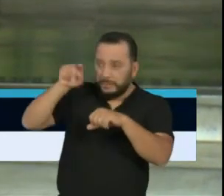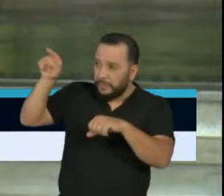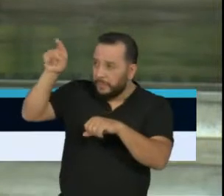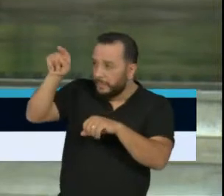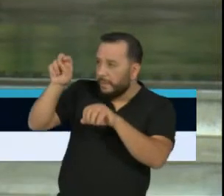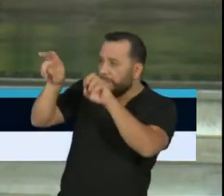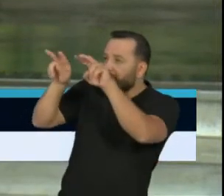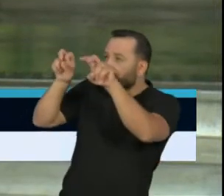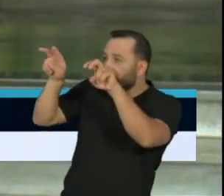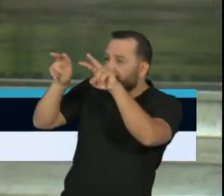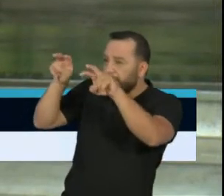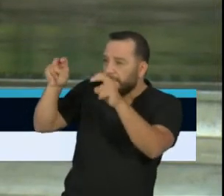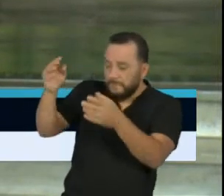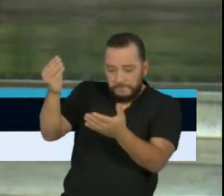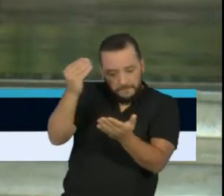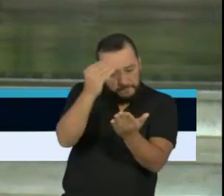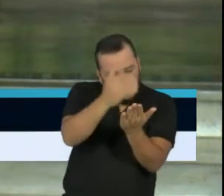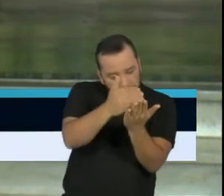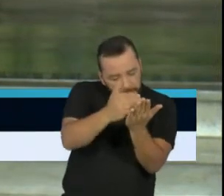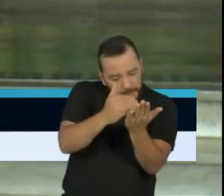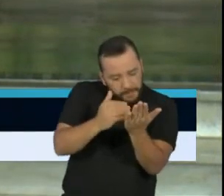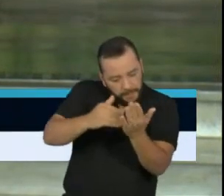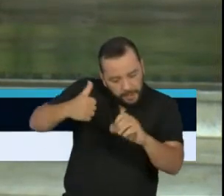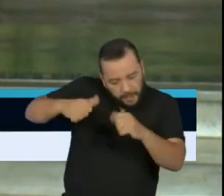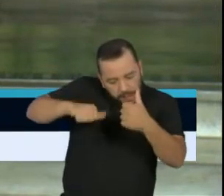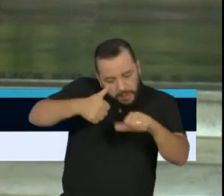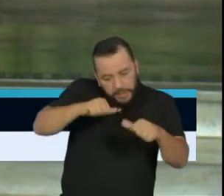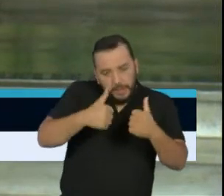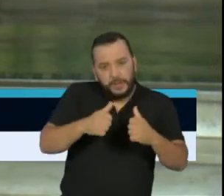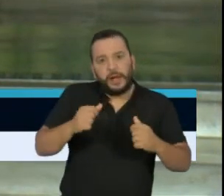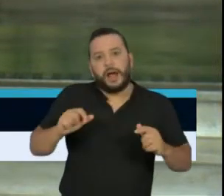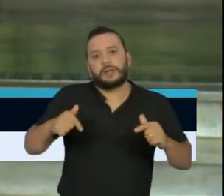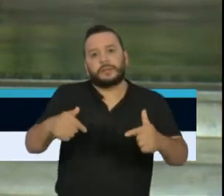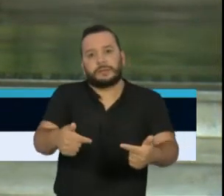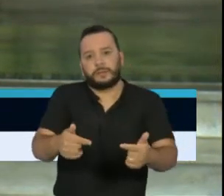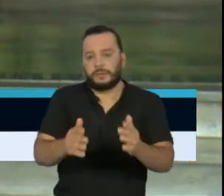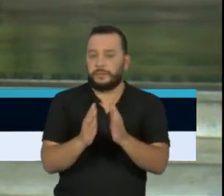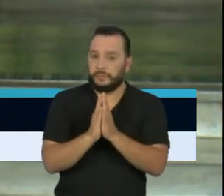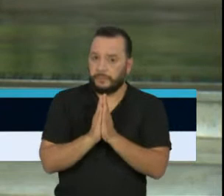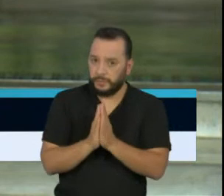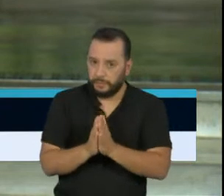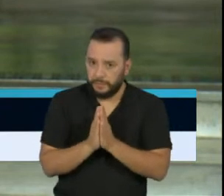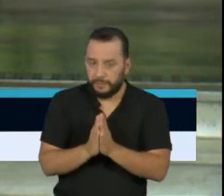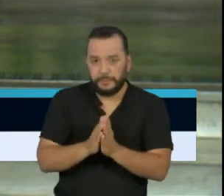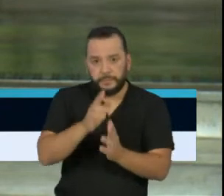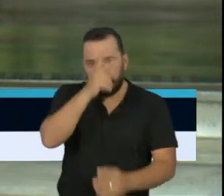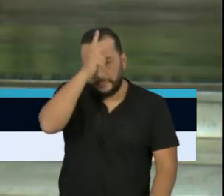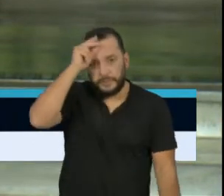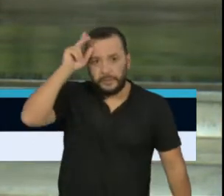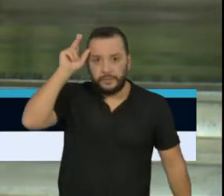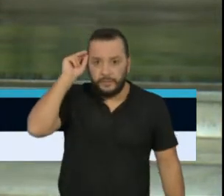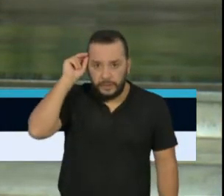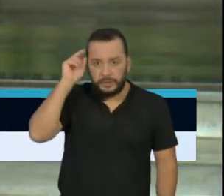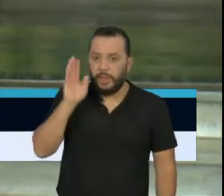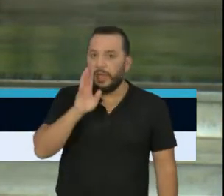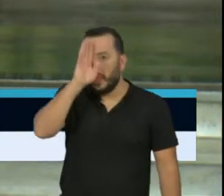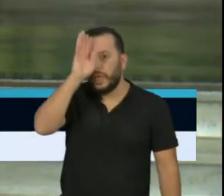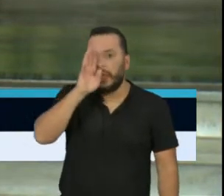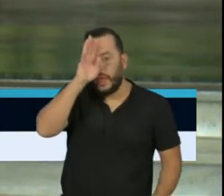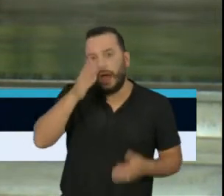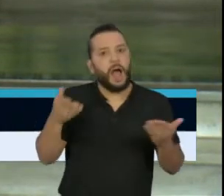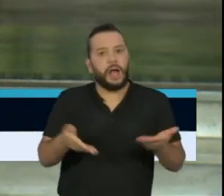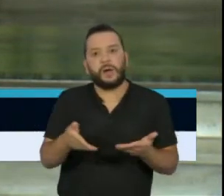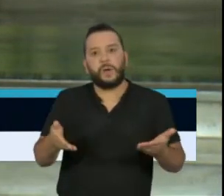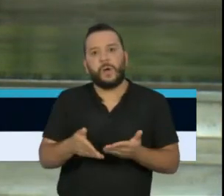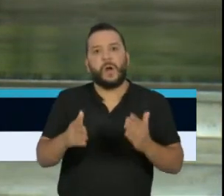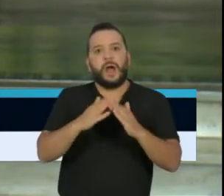Comitê de Saúde. Portanto, faço aqui um apelo a prefeitos e prefeitas que não se precipitem,